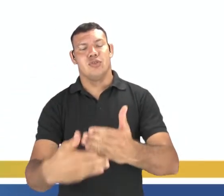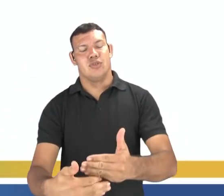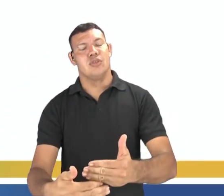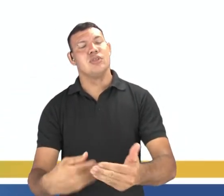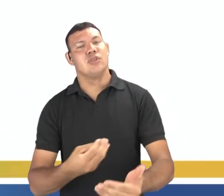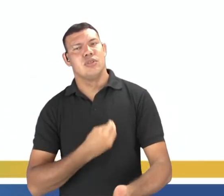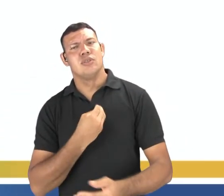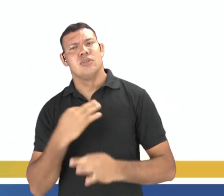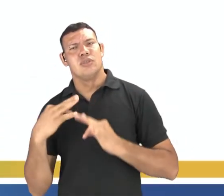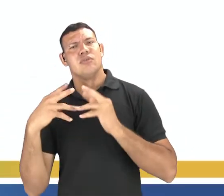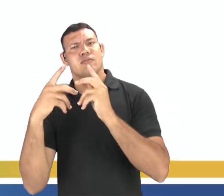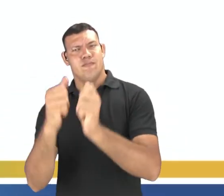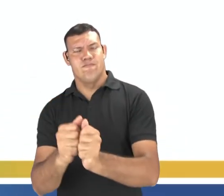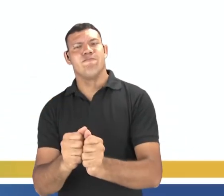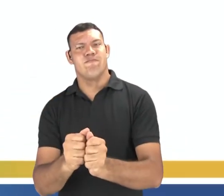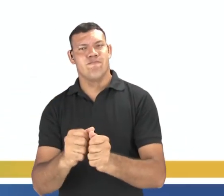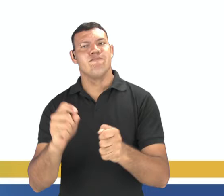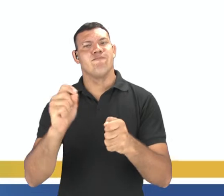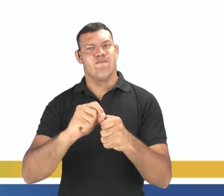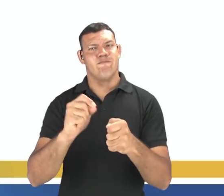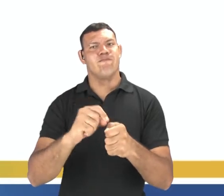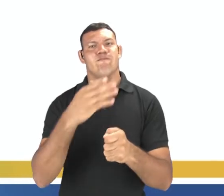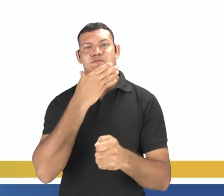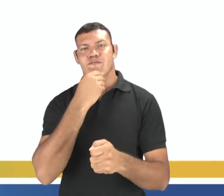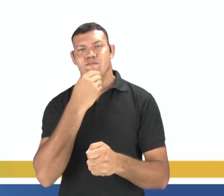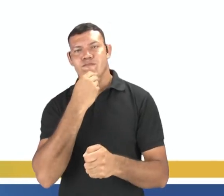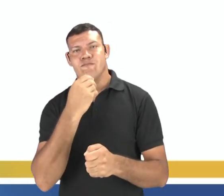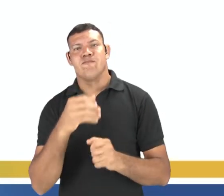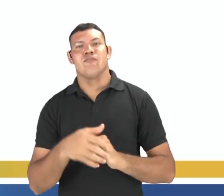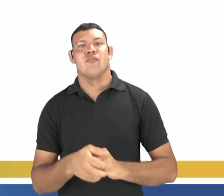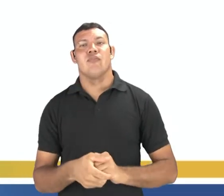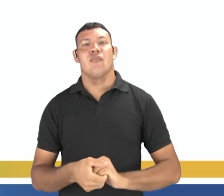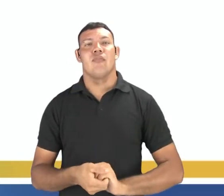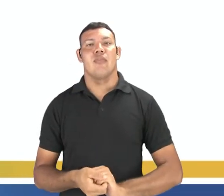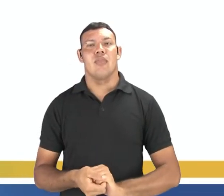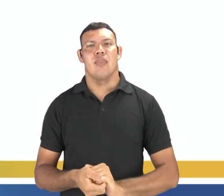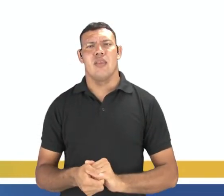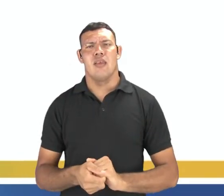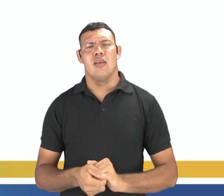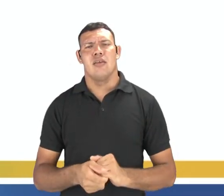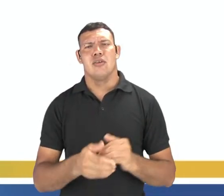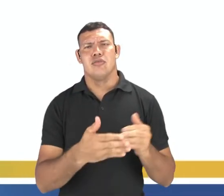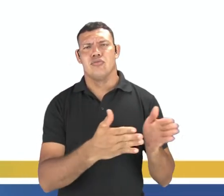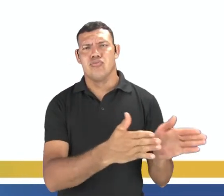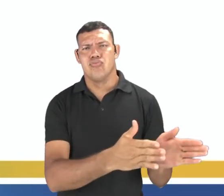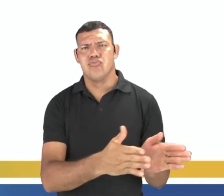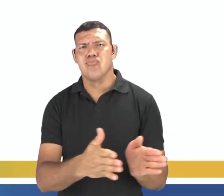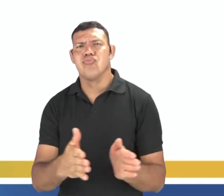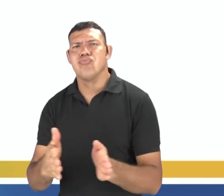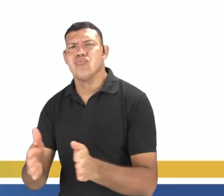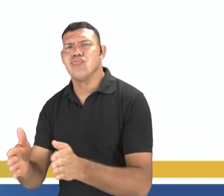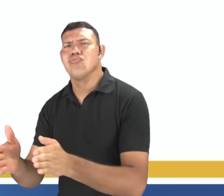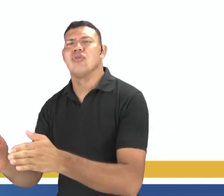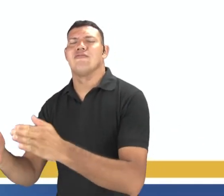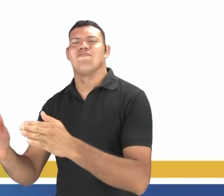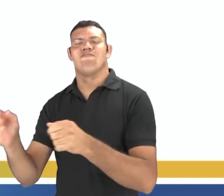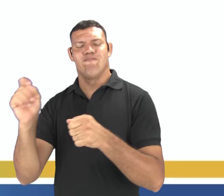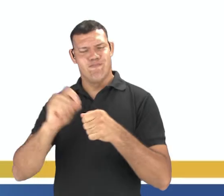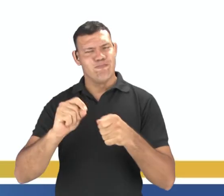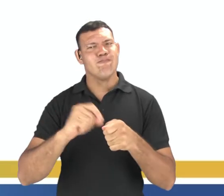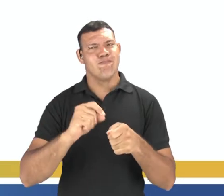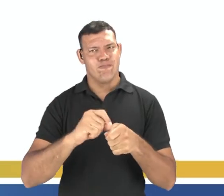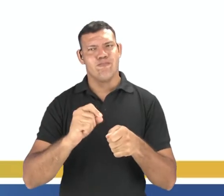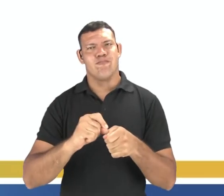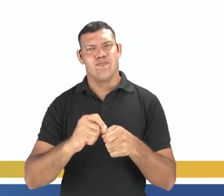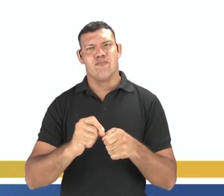genital masculino produz esses gametas, então os homens, durante todas as suas vidas, eles estão sempre produzindo